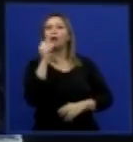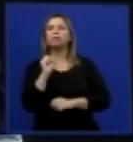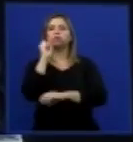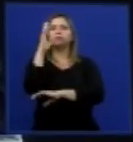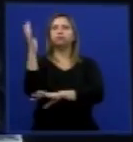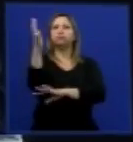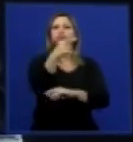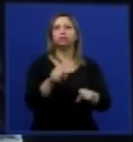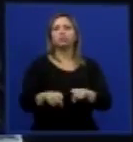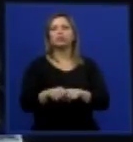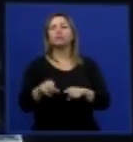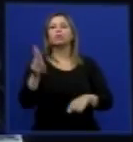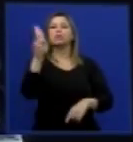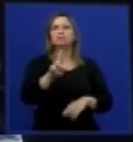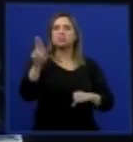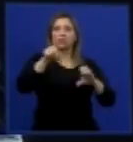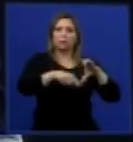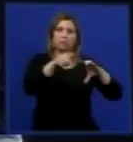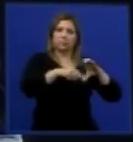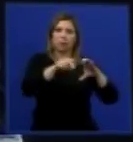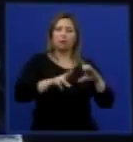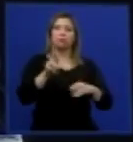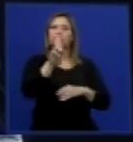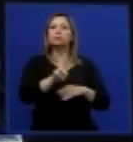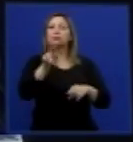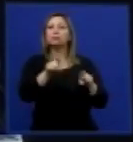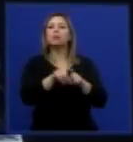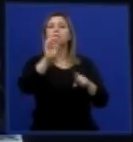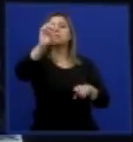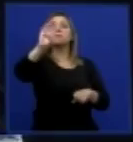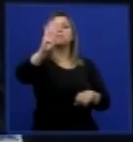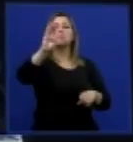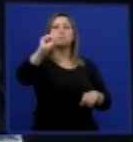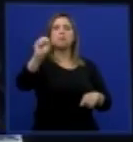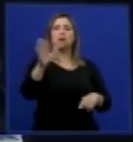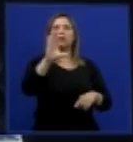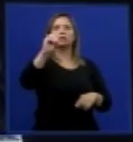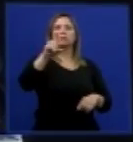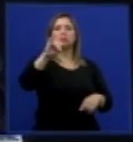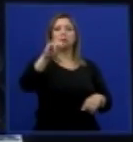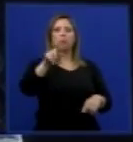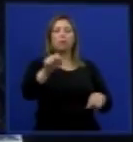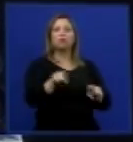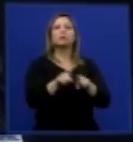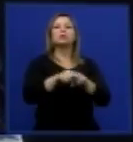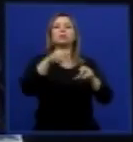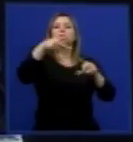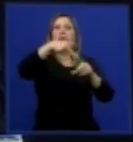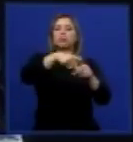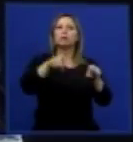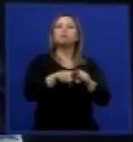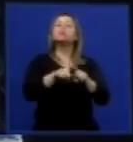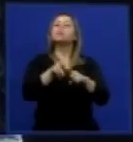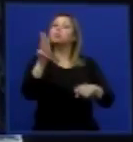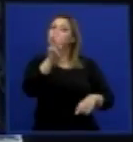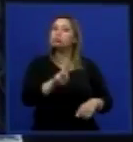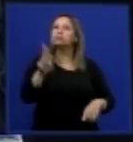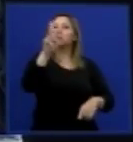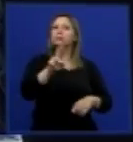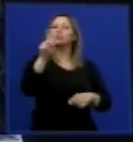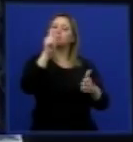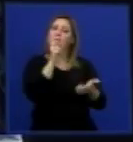inseridos inservíveis encaminhados pelas BS BS coe a Petrobras estão tendo destinação